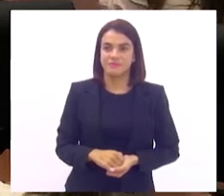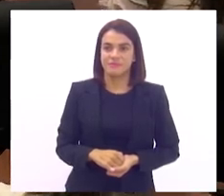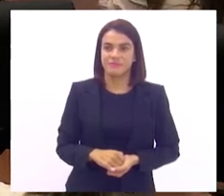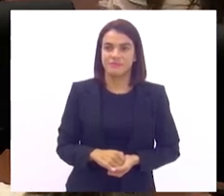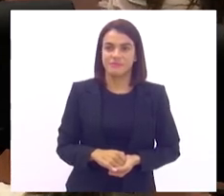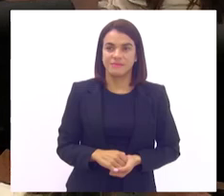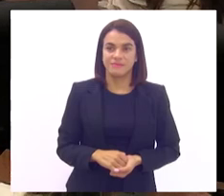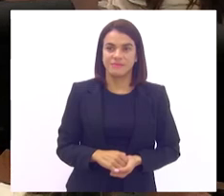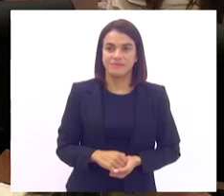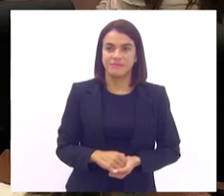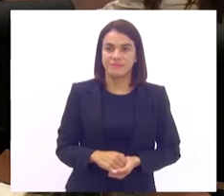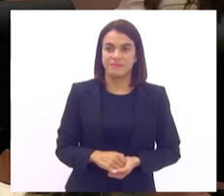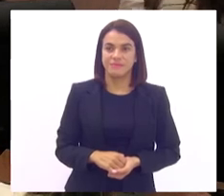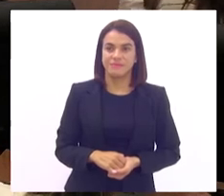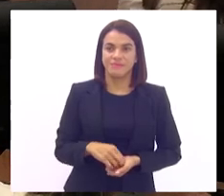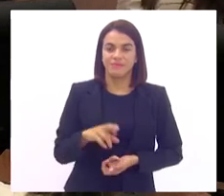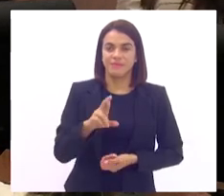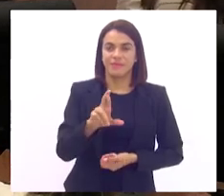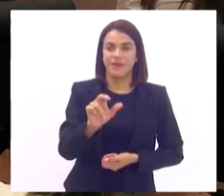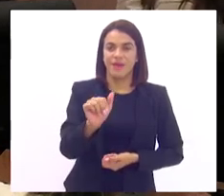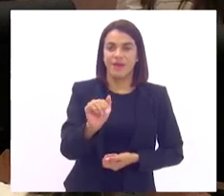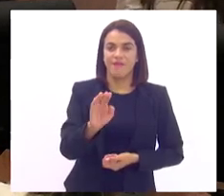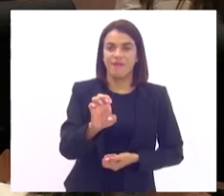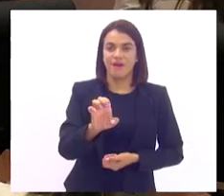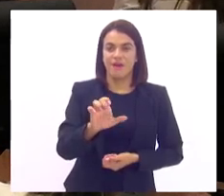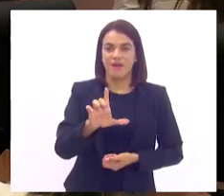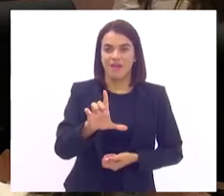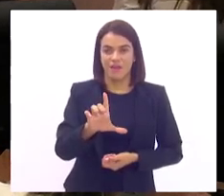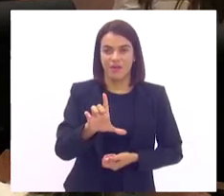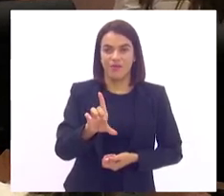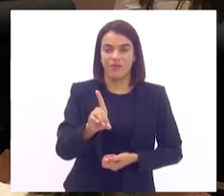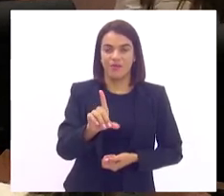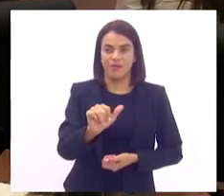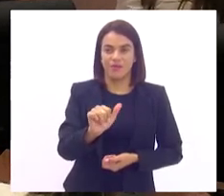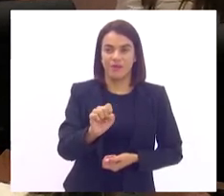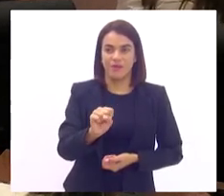Não. Rafael da Silva Machado.